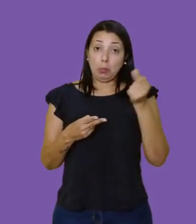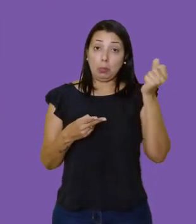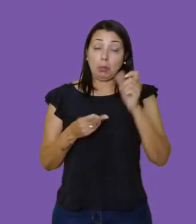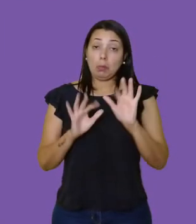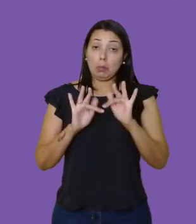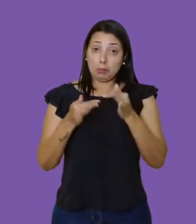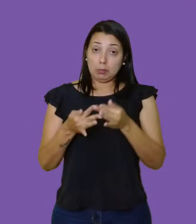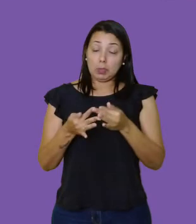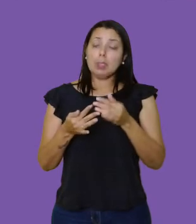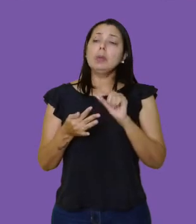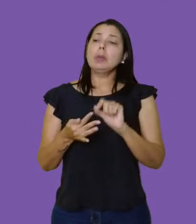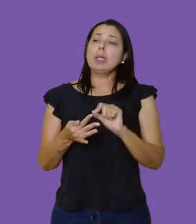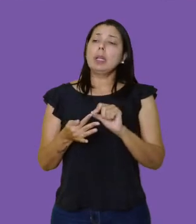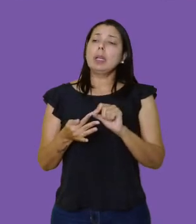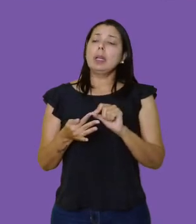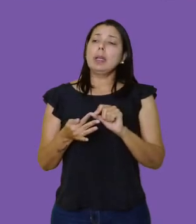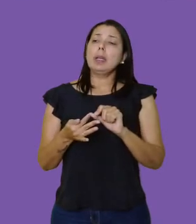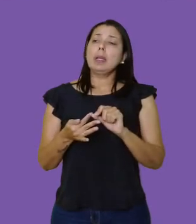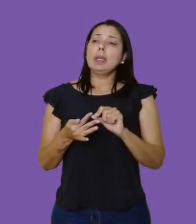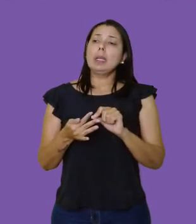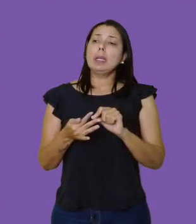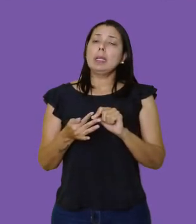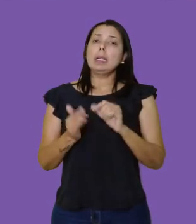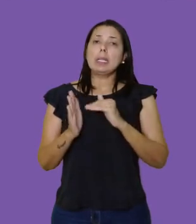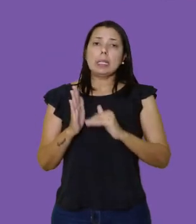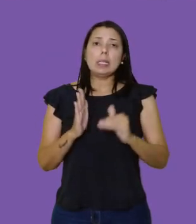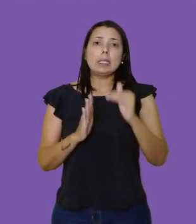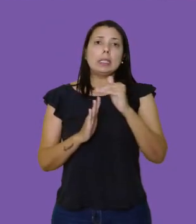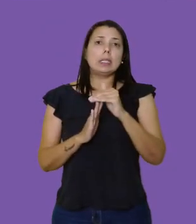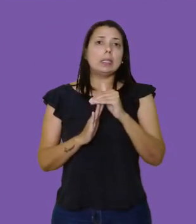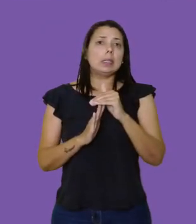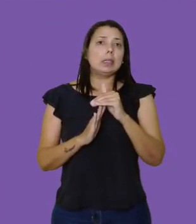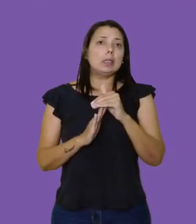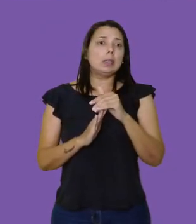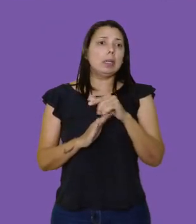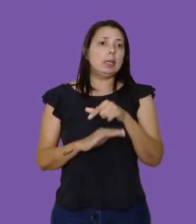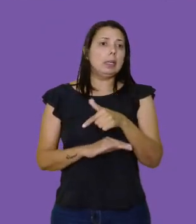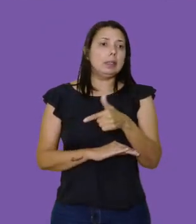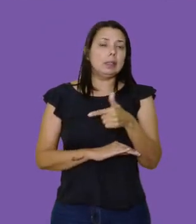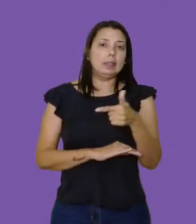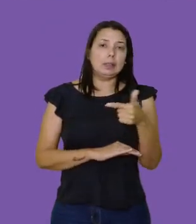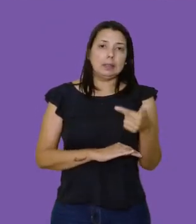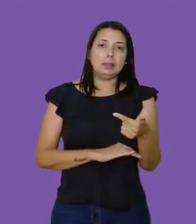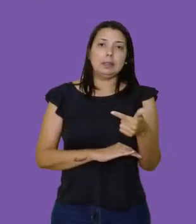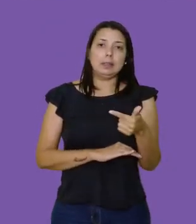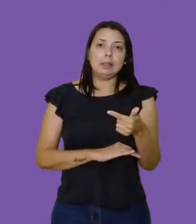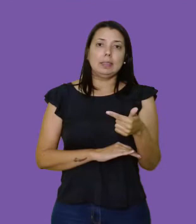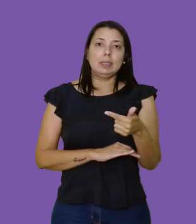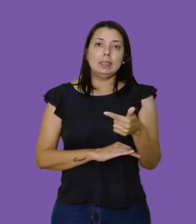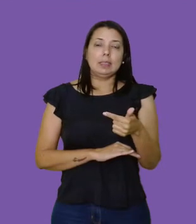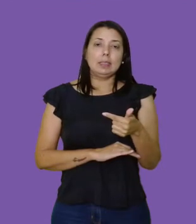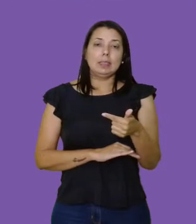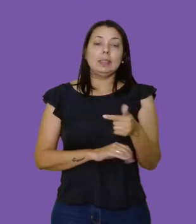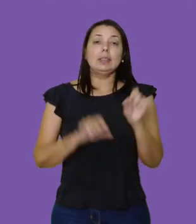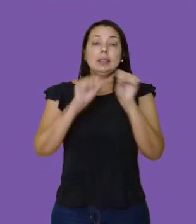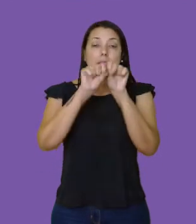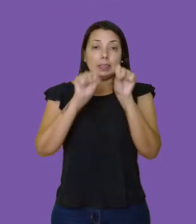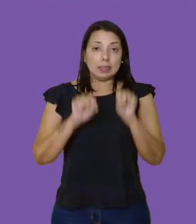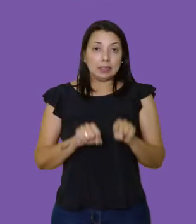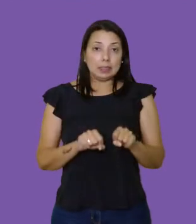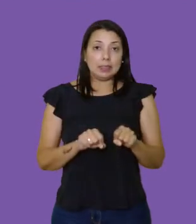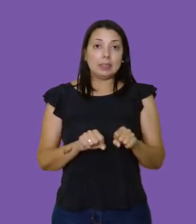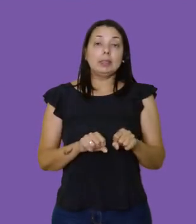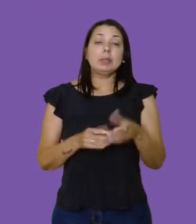ele funcionava em cima de duas grandes redes de operação. Não é? O Sistema Único da